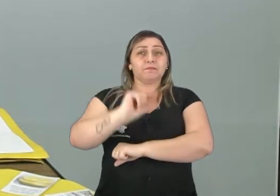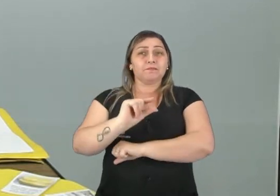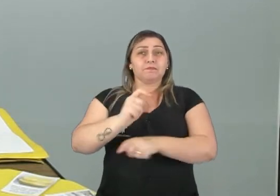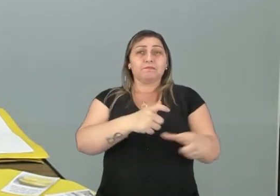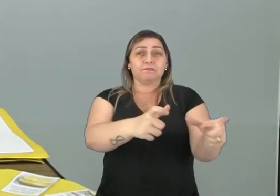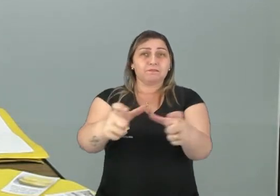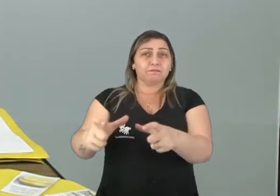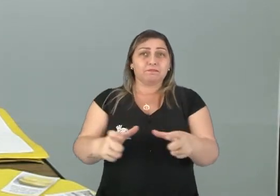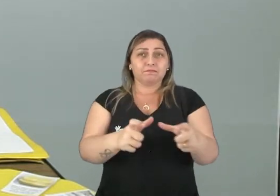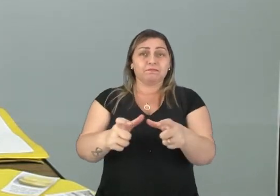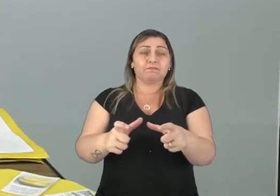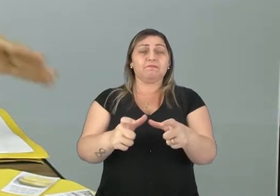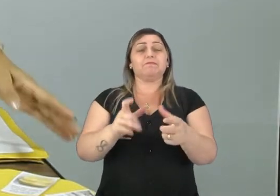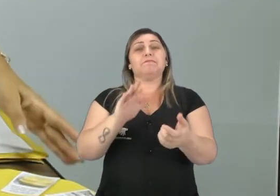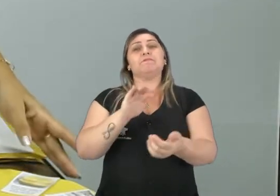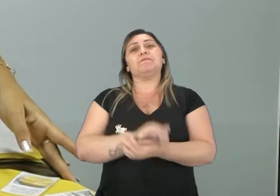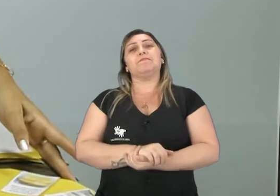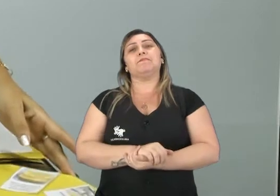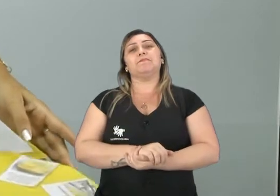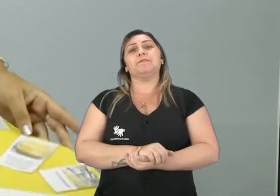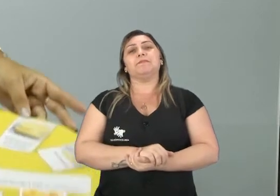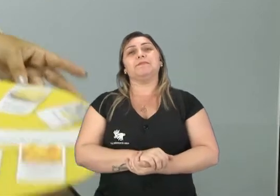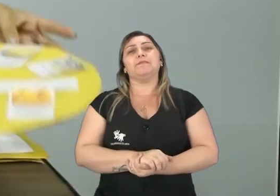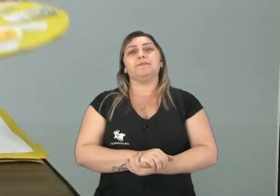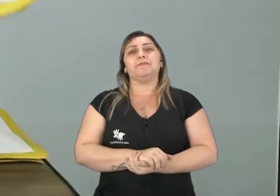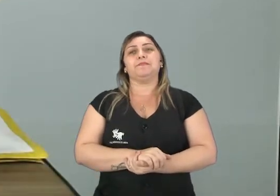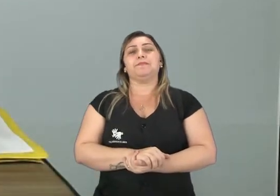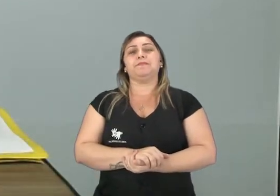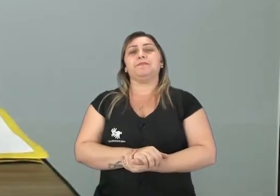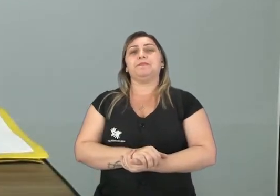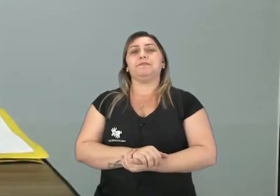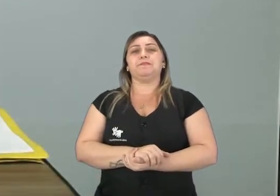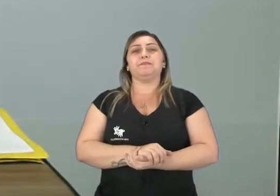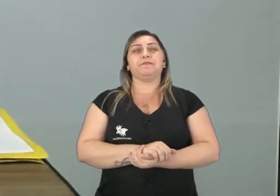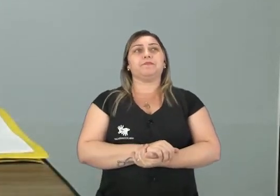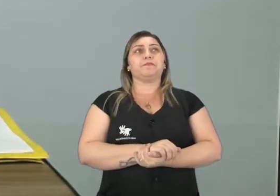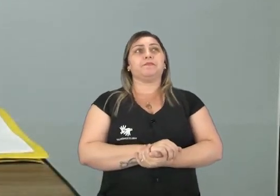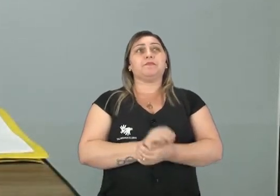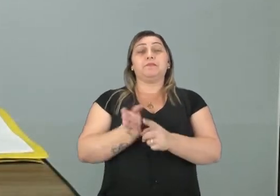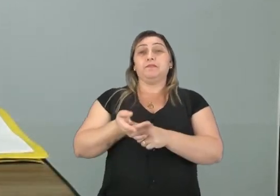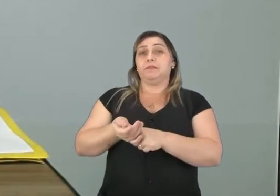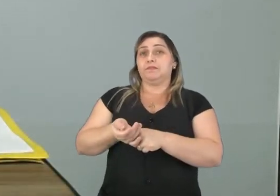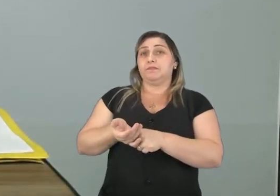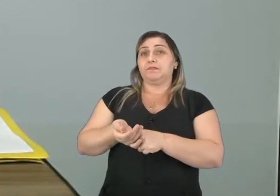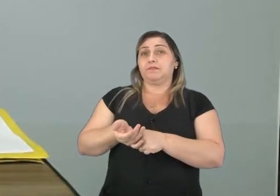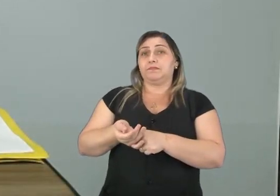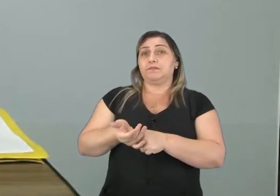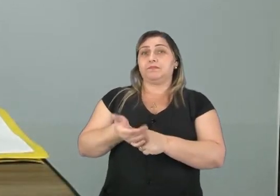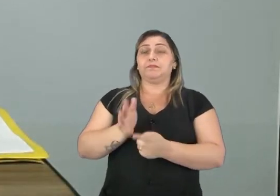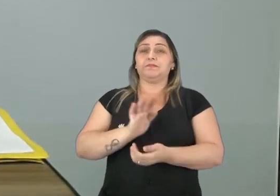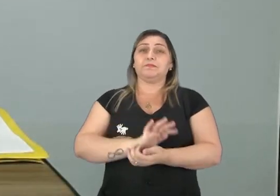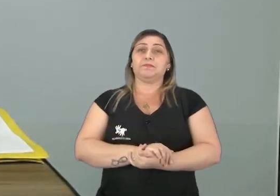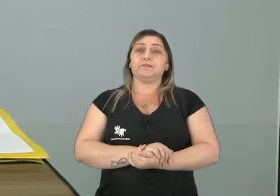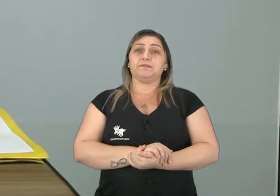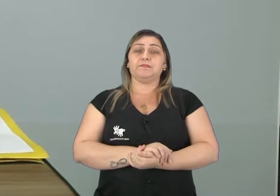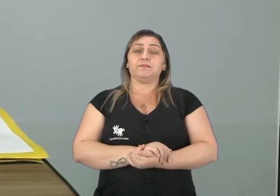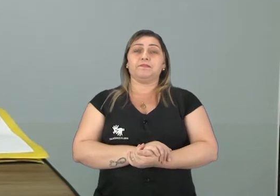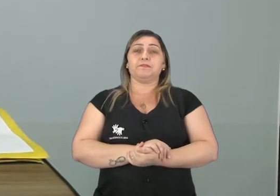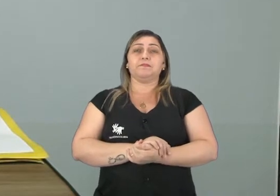percurso, né? Não é nem um pouquinho do percurso, certo? Um pouquinho desse percurso do milho,